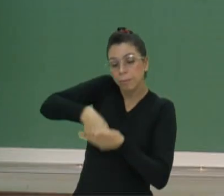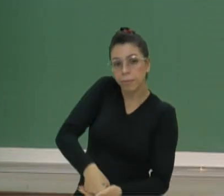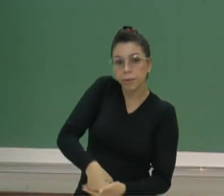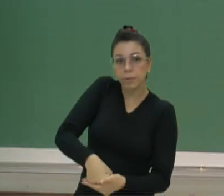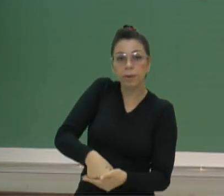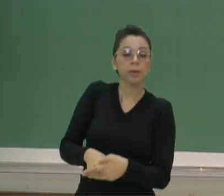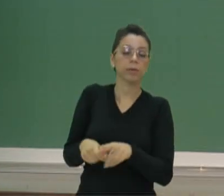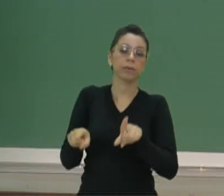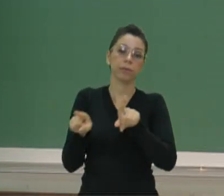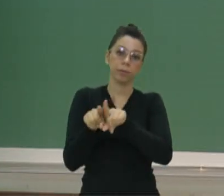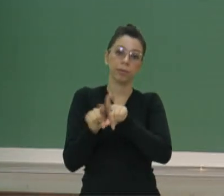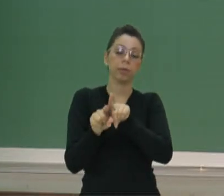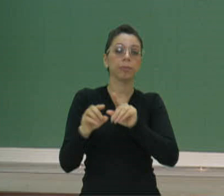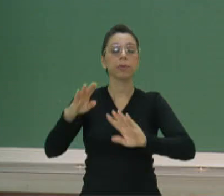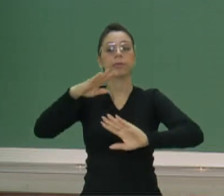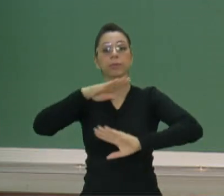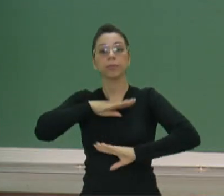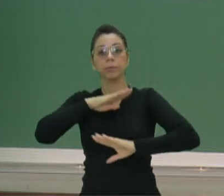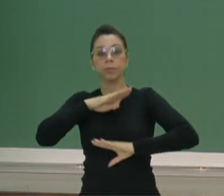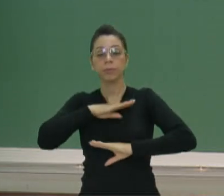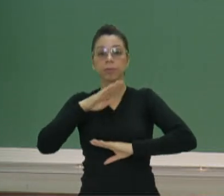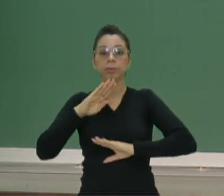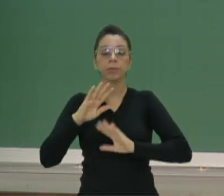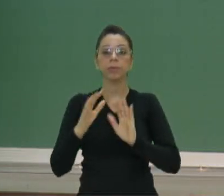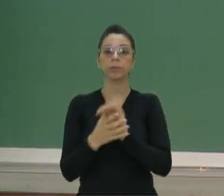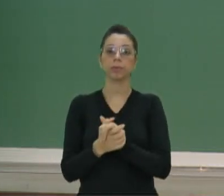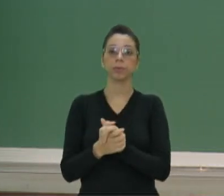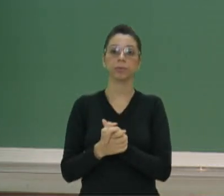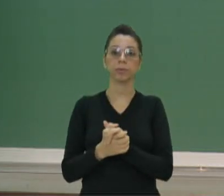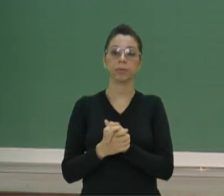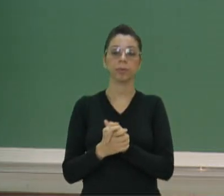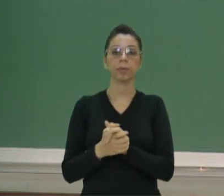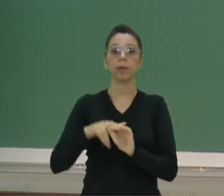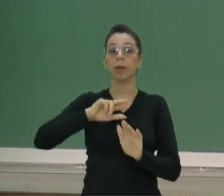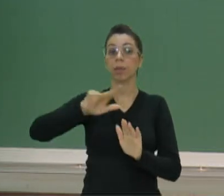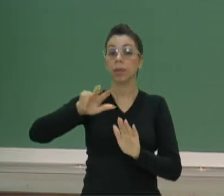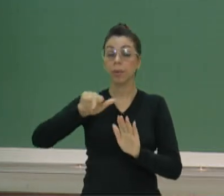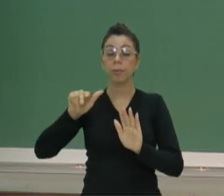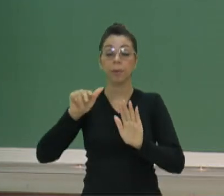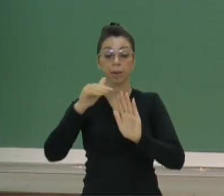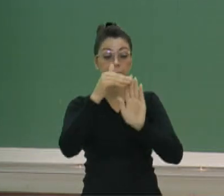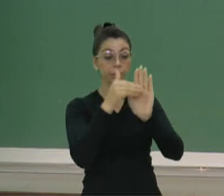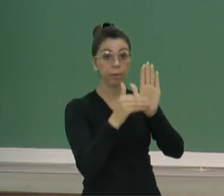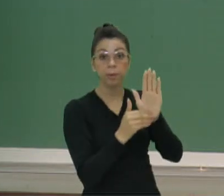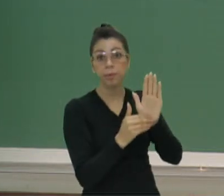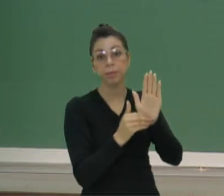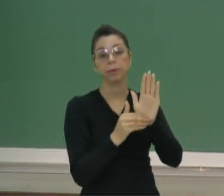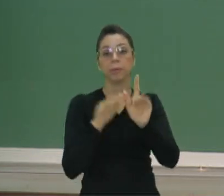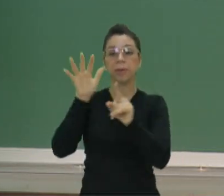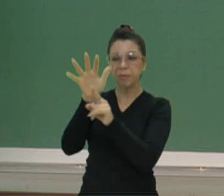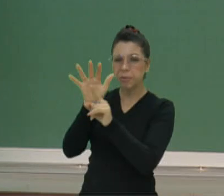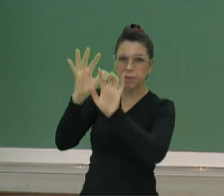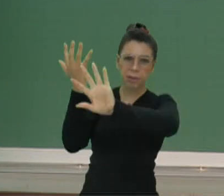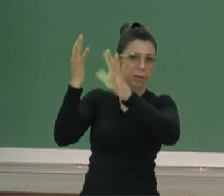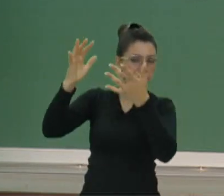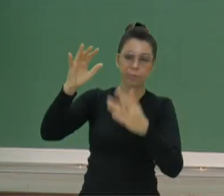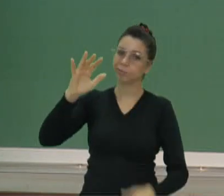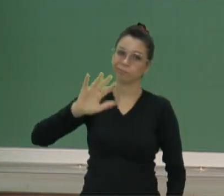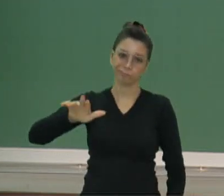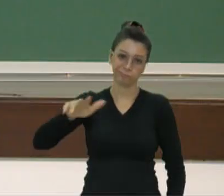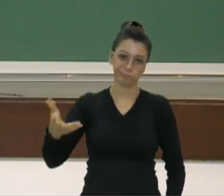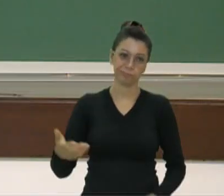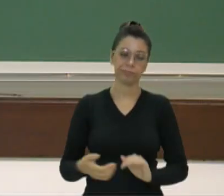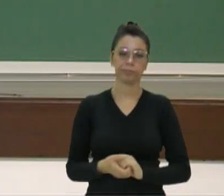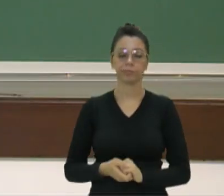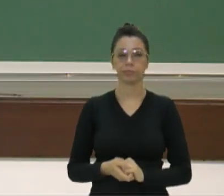coisa que acontece, é uma situação que acontece com o advento de, não causa alteração no clima. Na continuação,